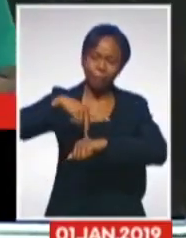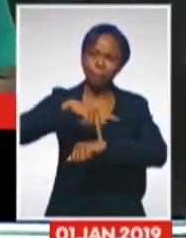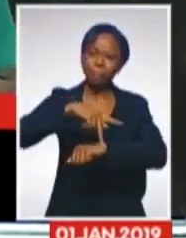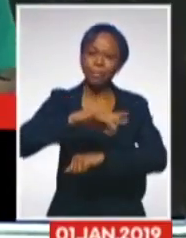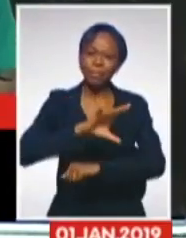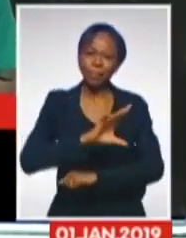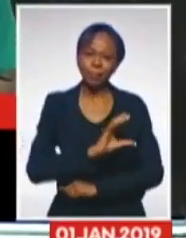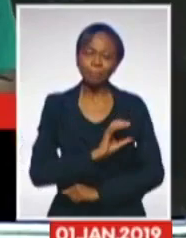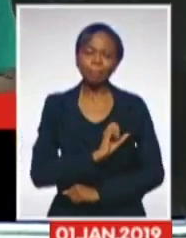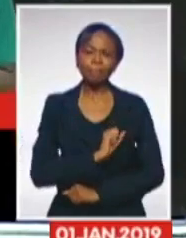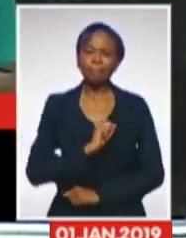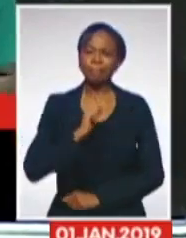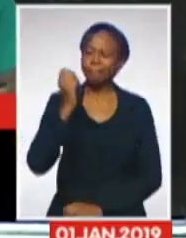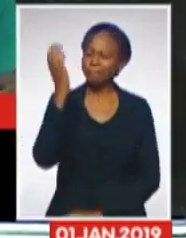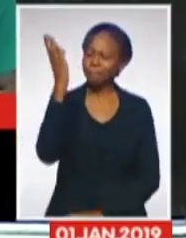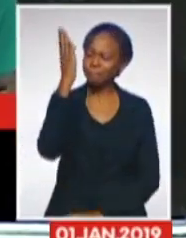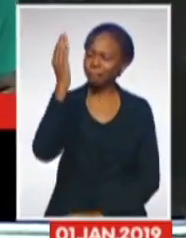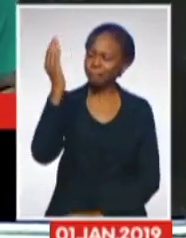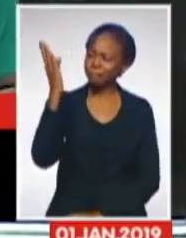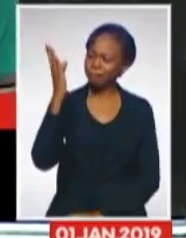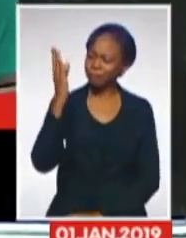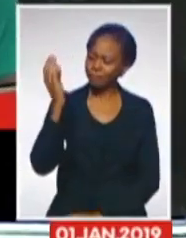pátria amada,